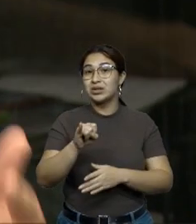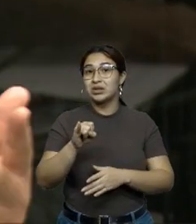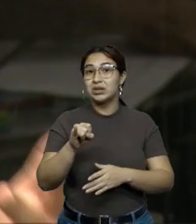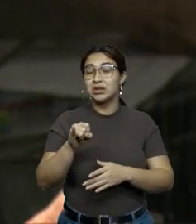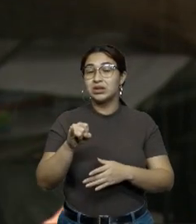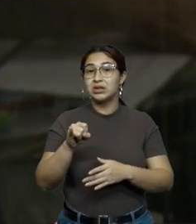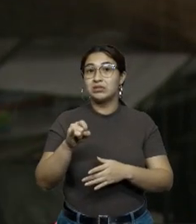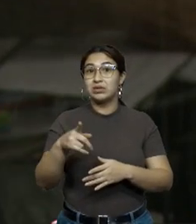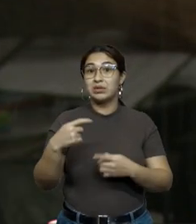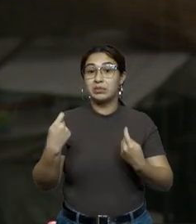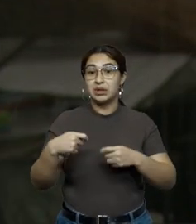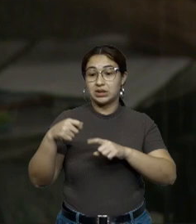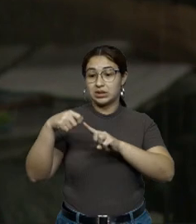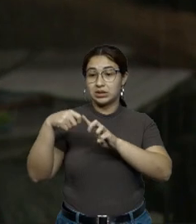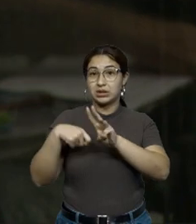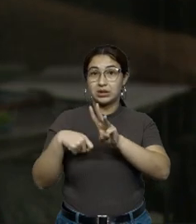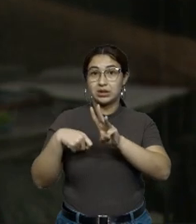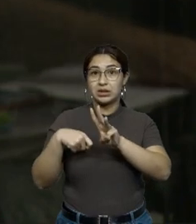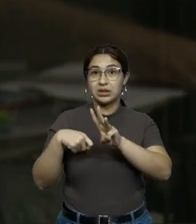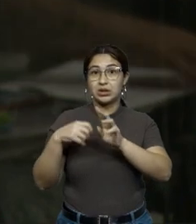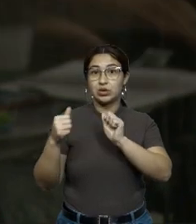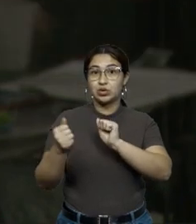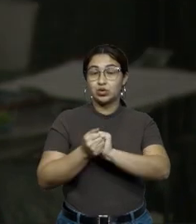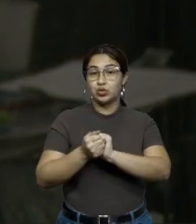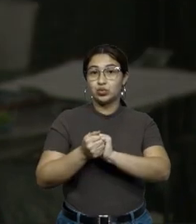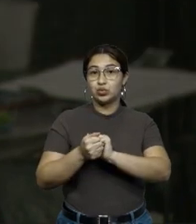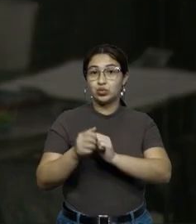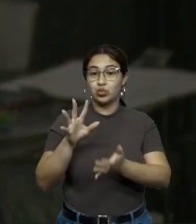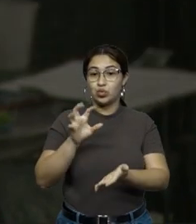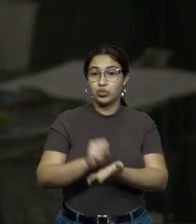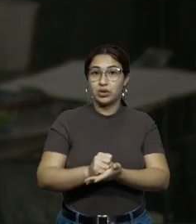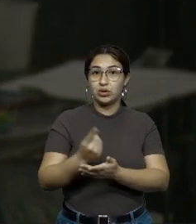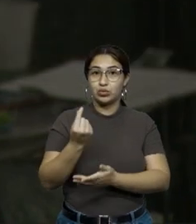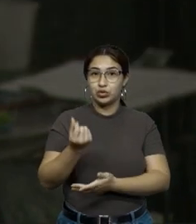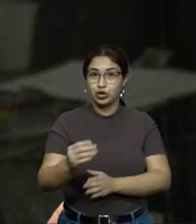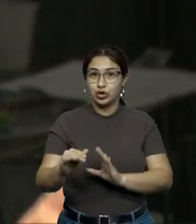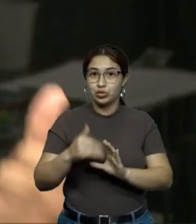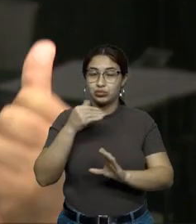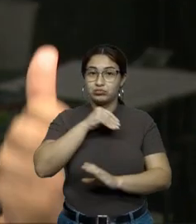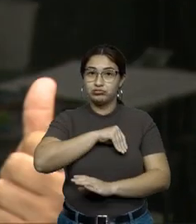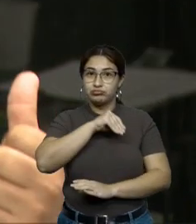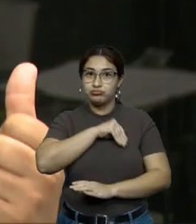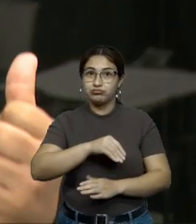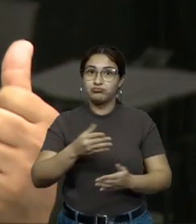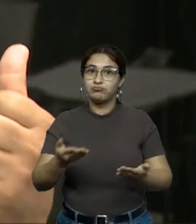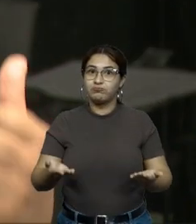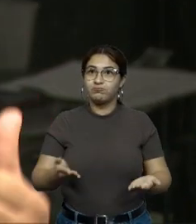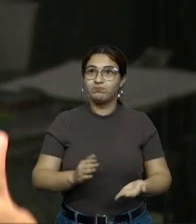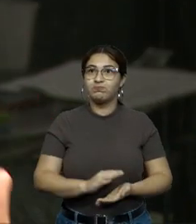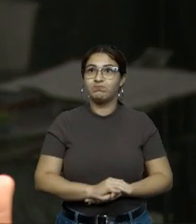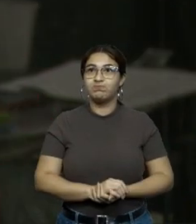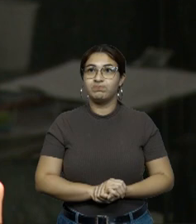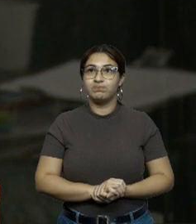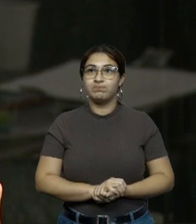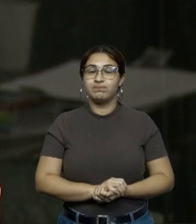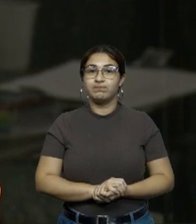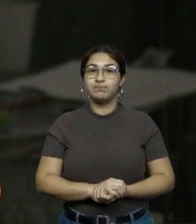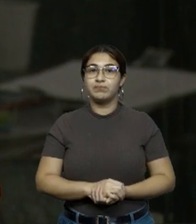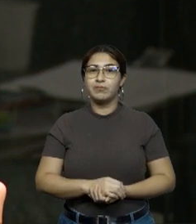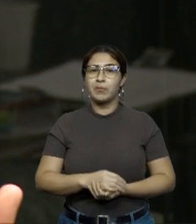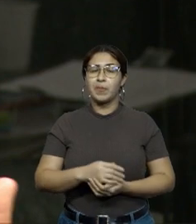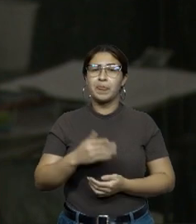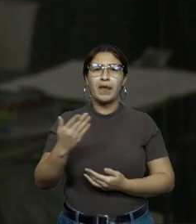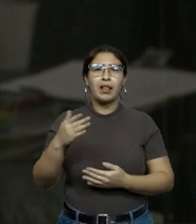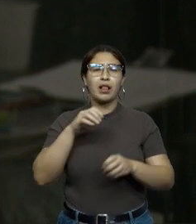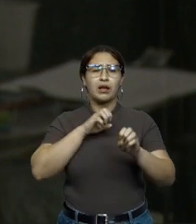sobreviver três meses com a sua rescisão de contrato E se o contrário as escolhas as